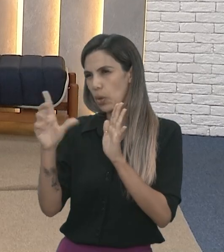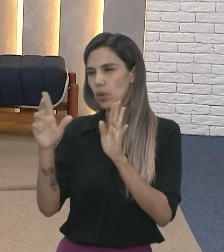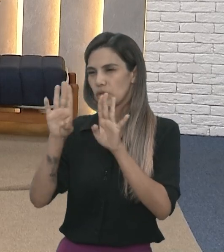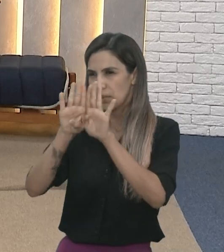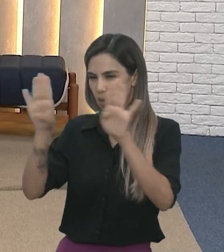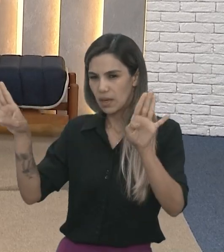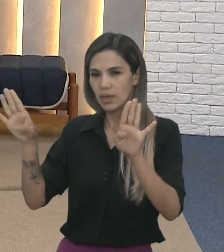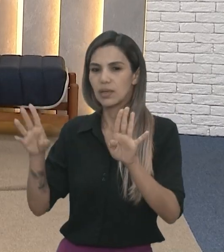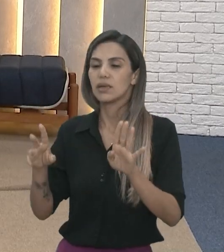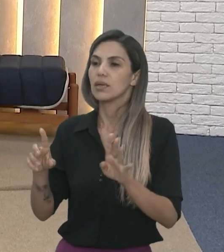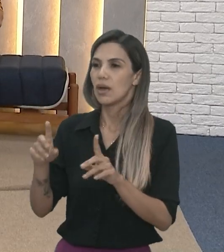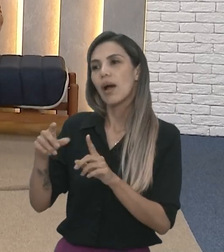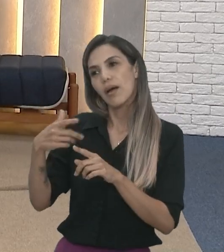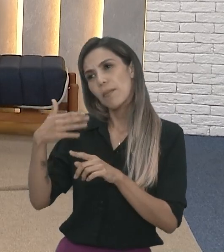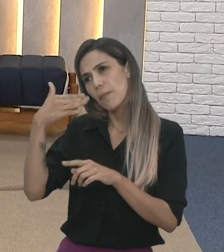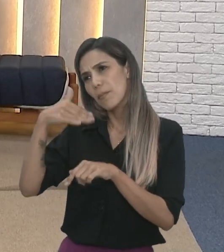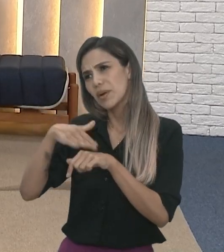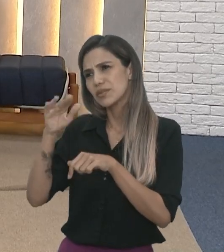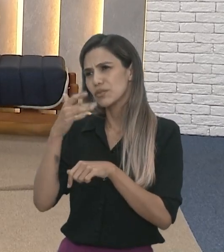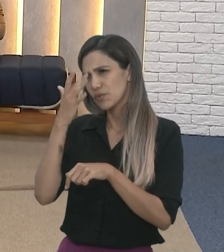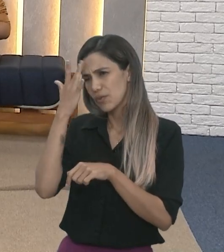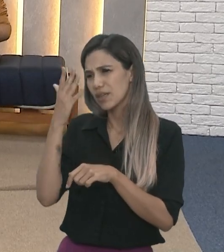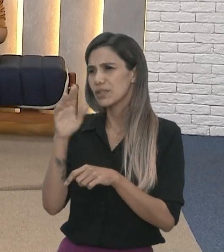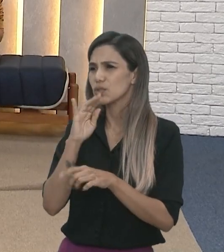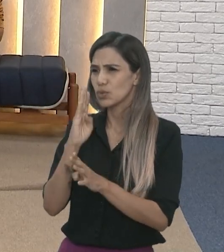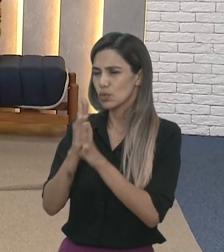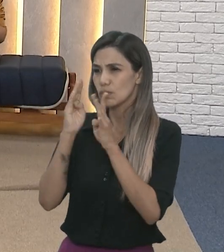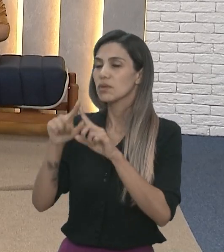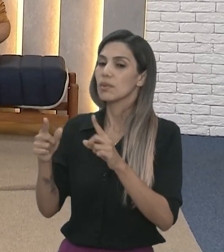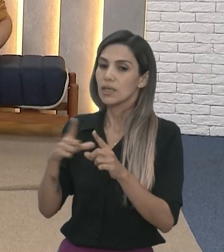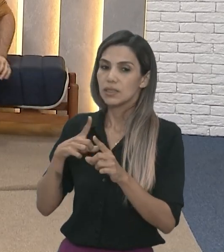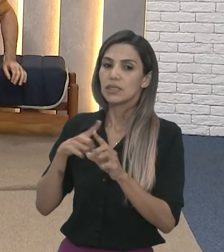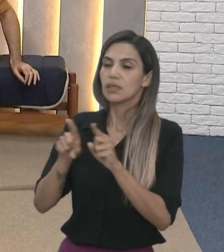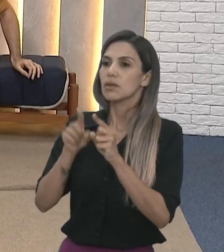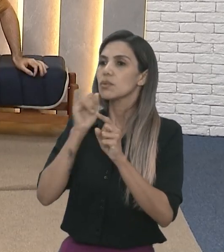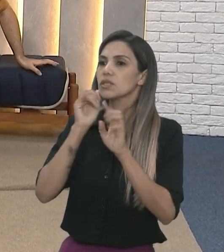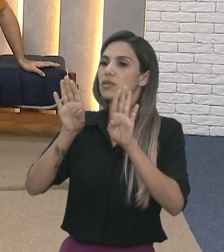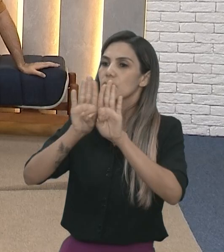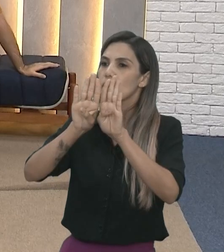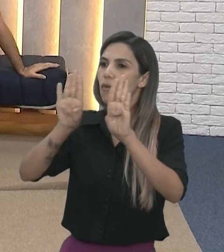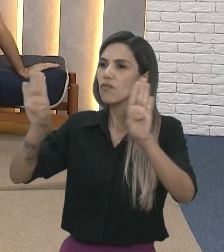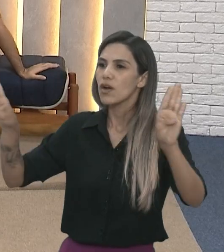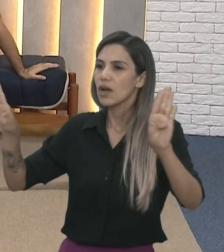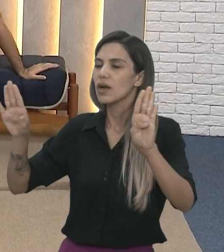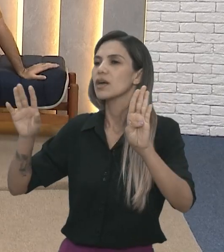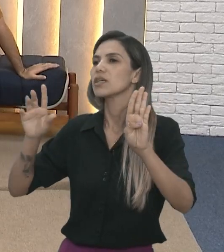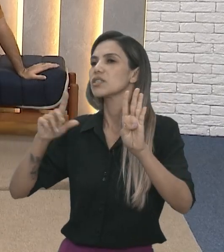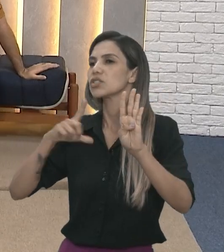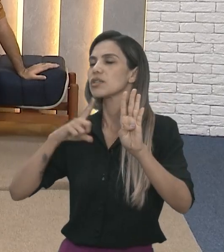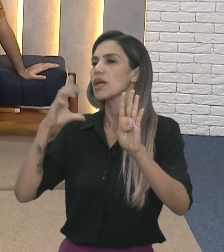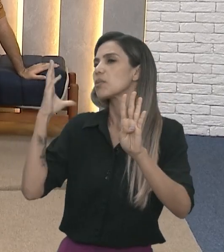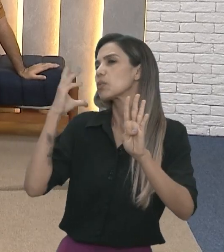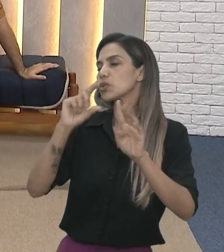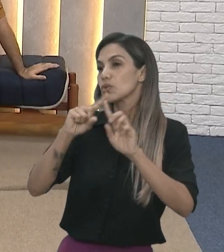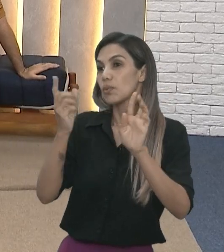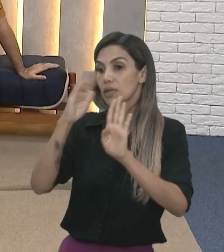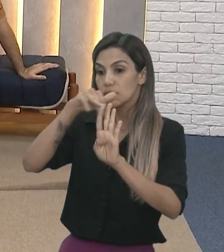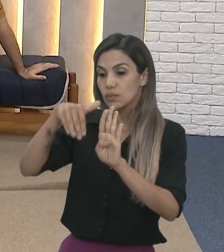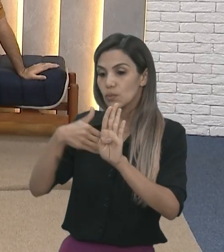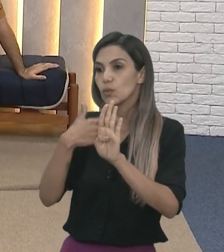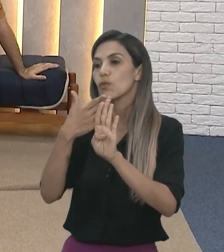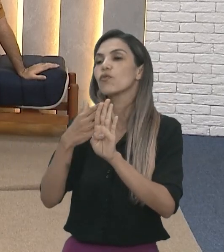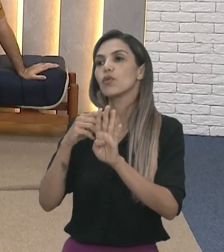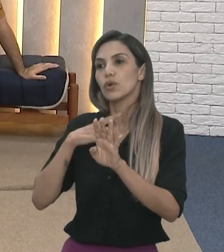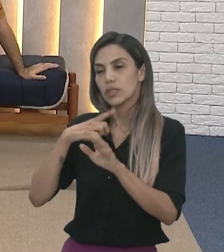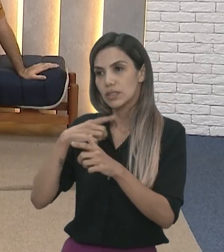nos que têm letreiros e estão ali com aquela fachada super bonita, também tem problema, Poliana? Tem. A gente conseguiu, através de imagens